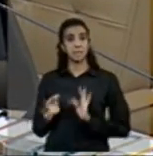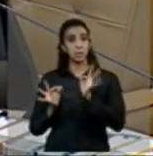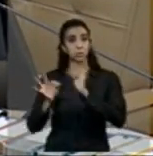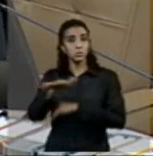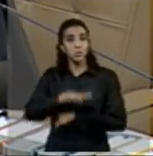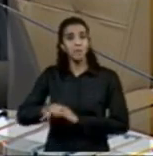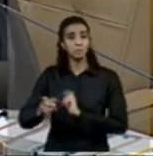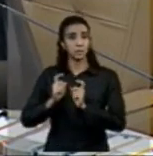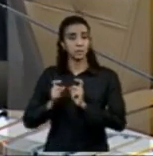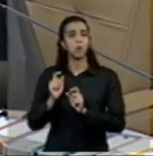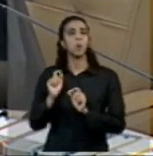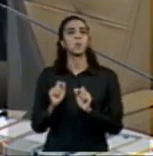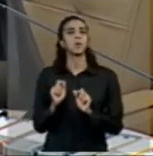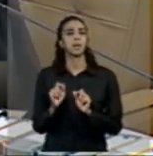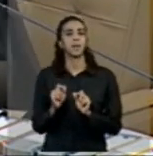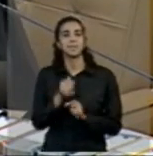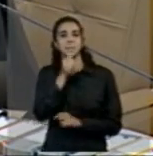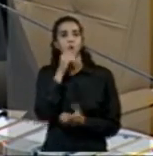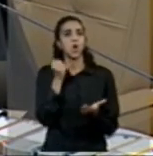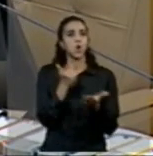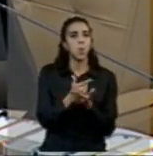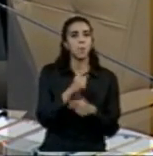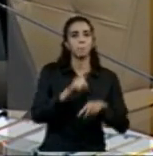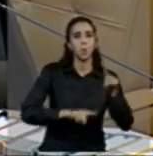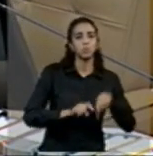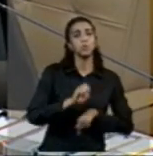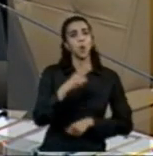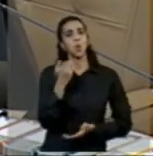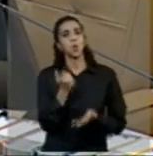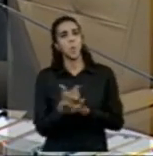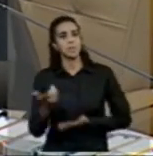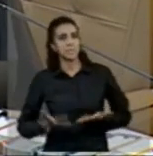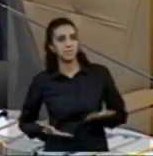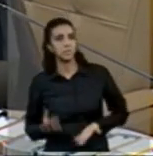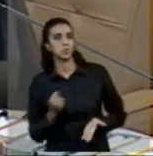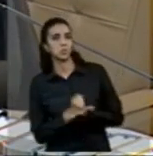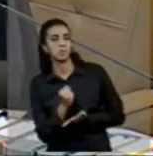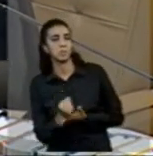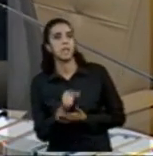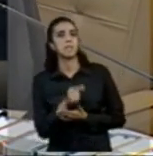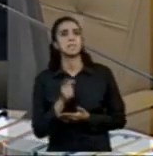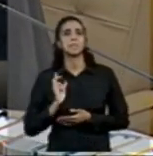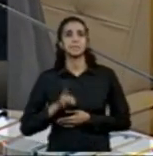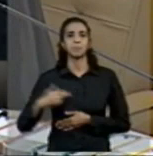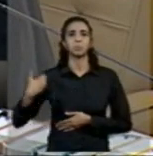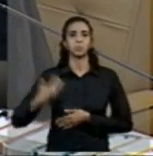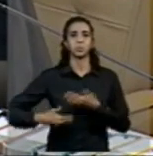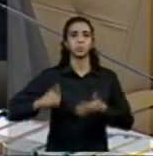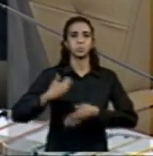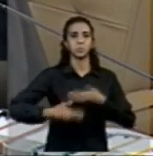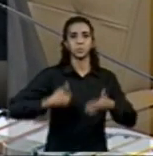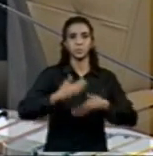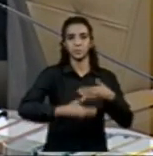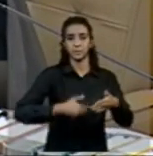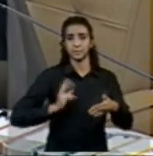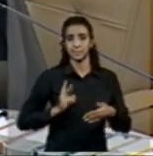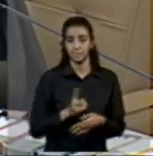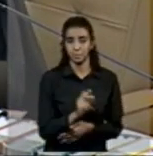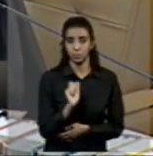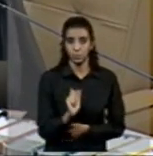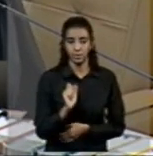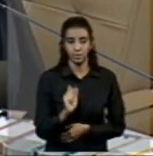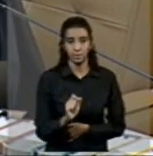que consiste na compra de bens e ou serviços especializados de forma sistêmica e intensiva, para